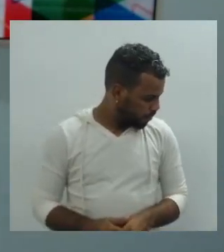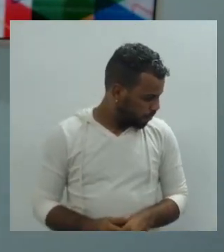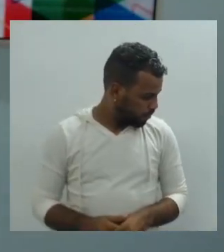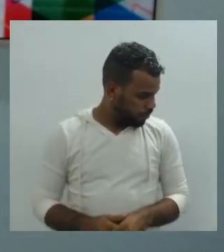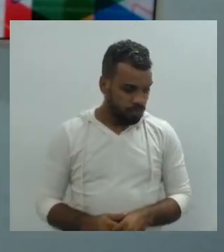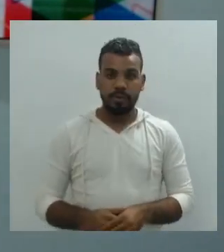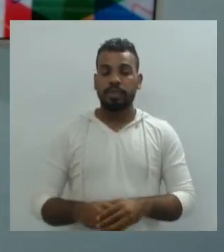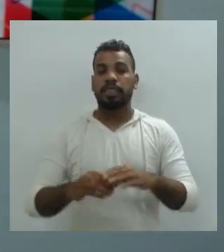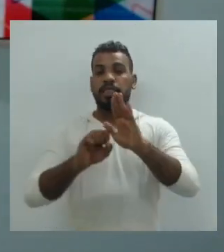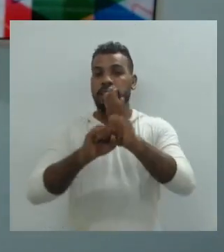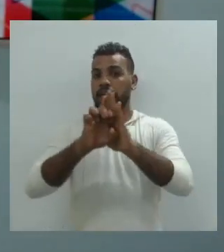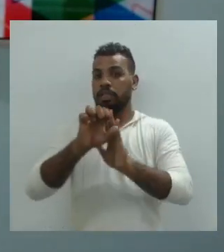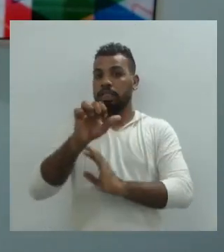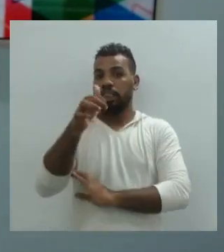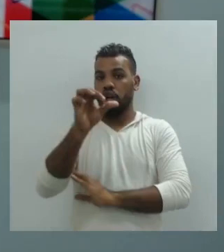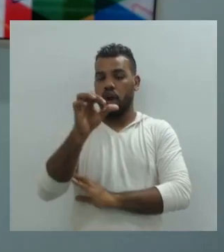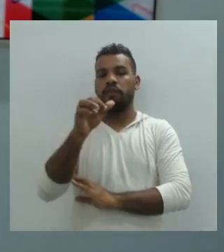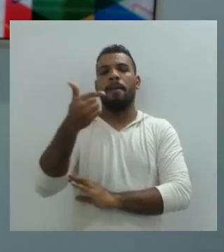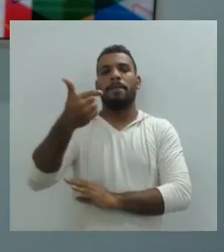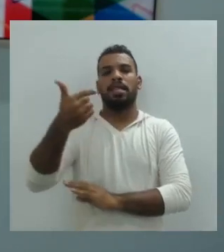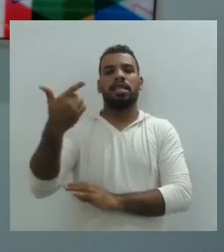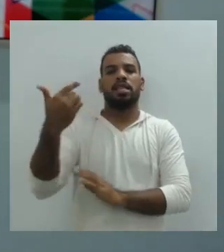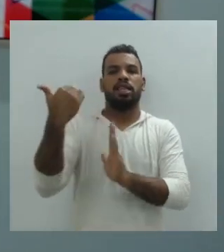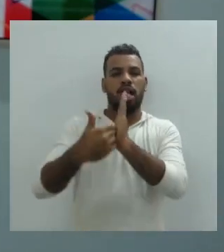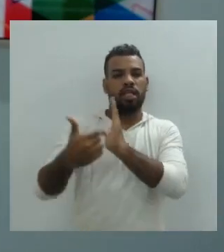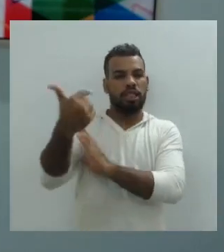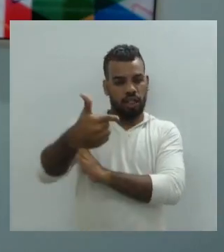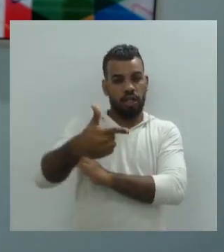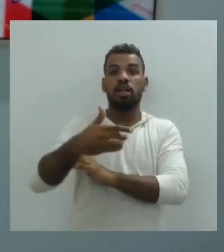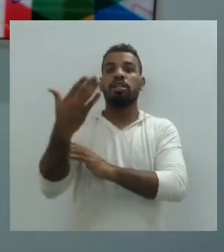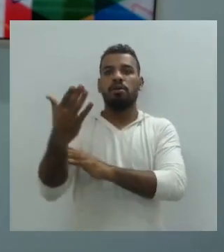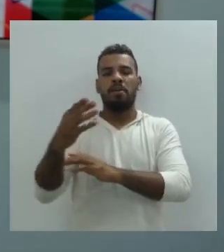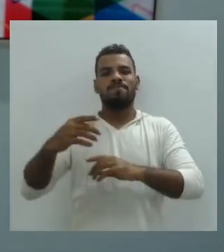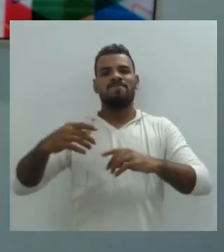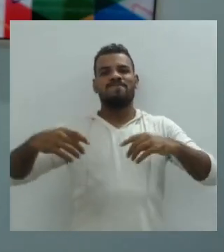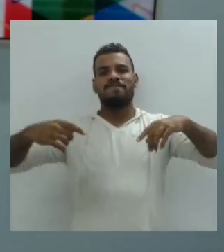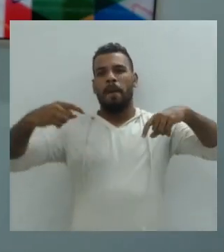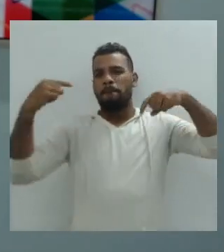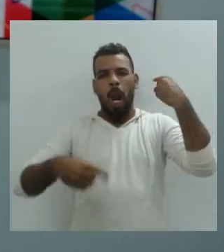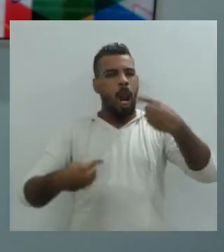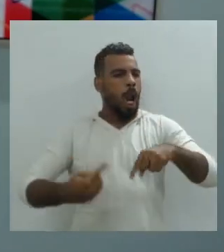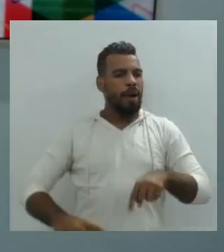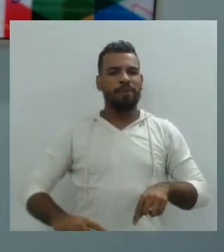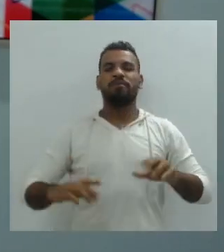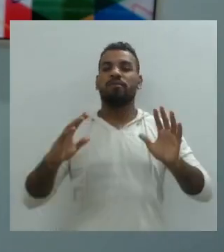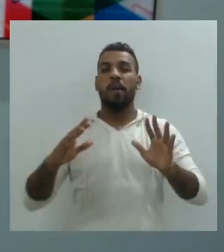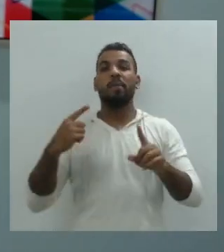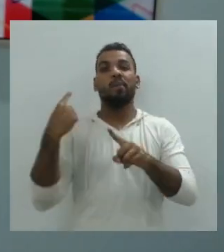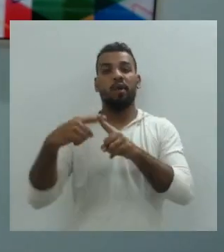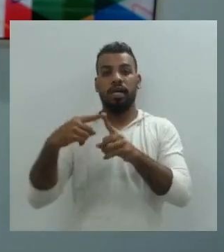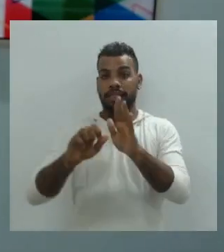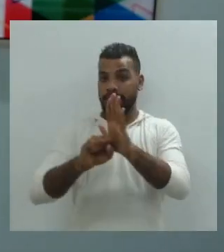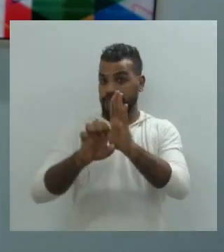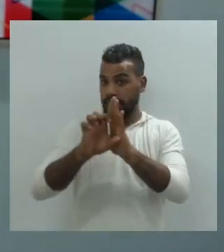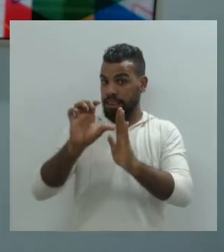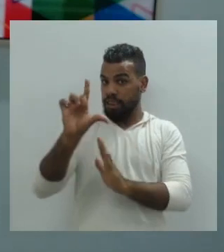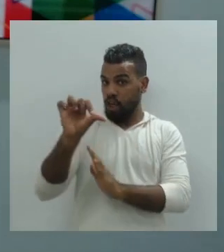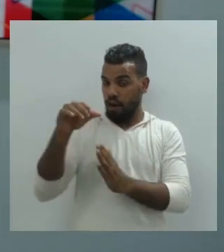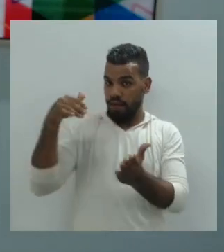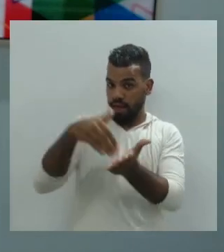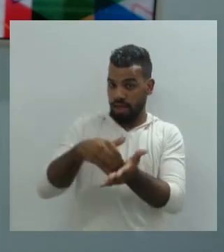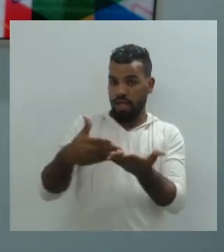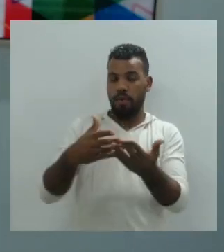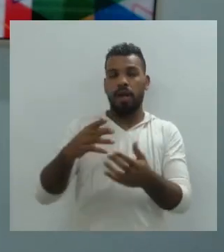do século XIX, ela causou muita polêmica, até porque até o século XIX a